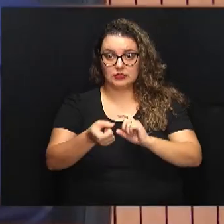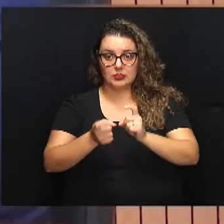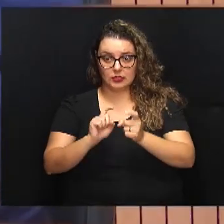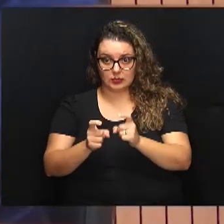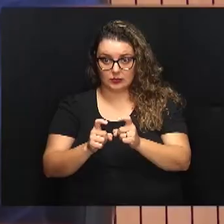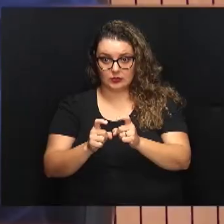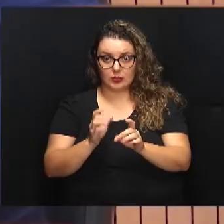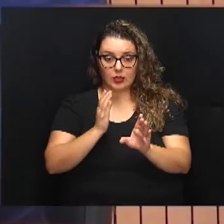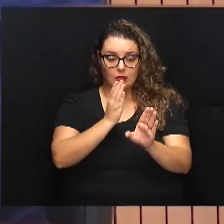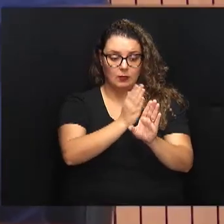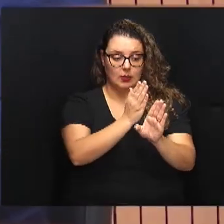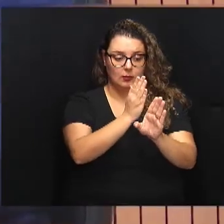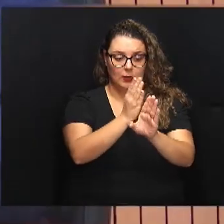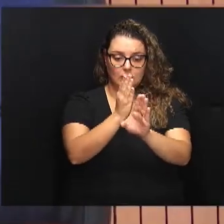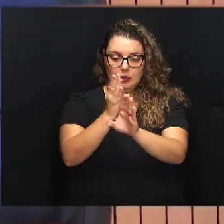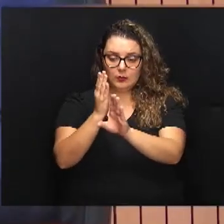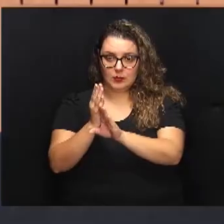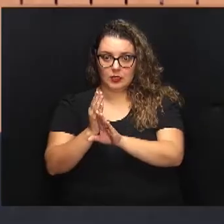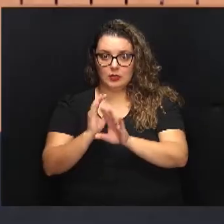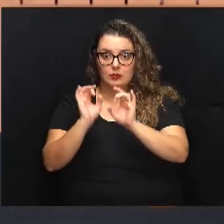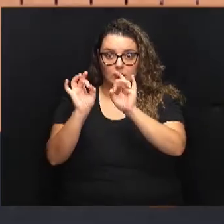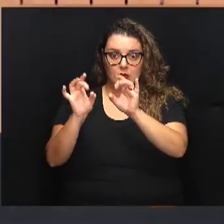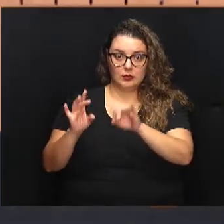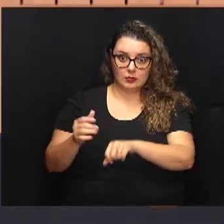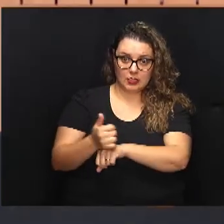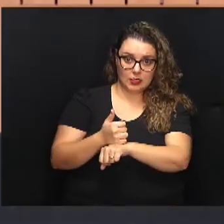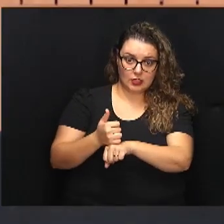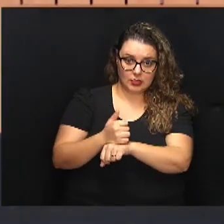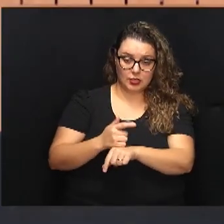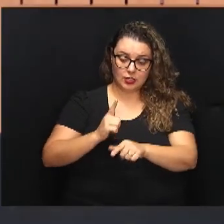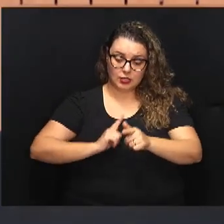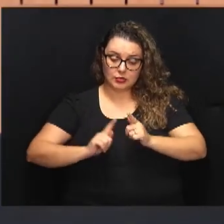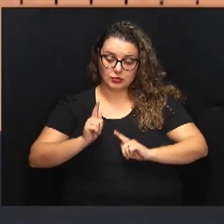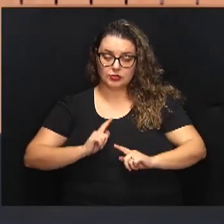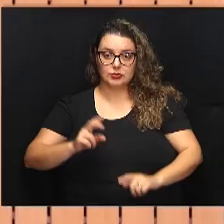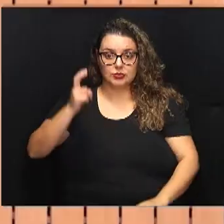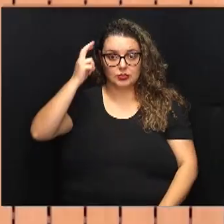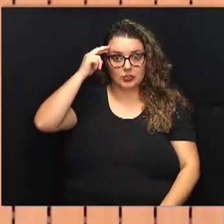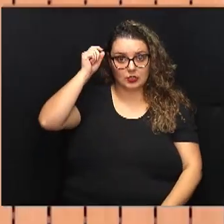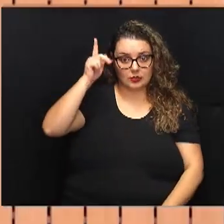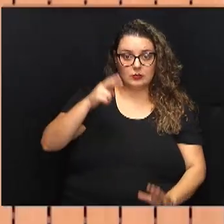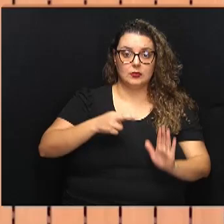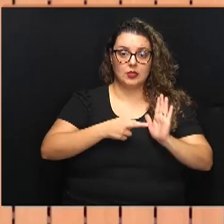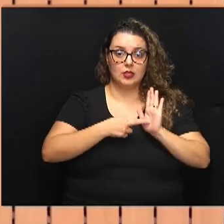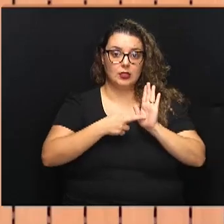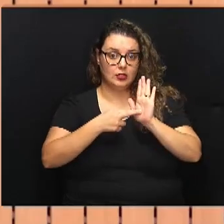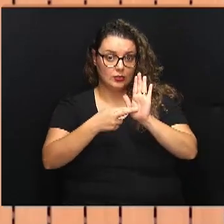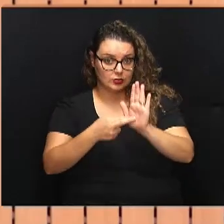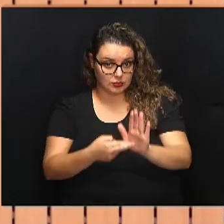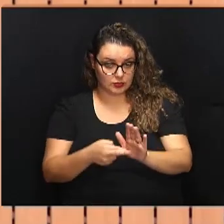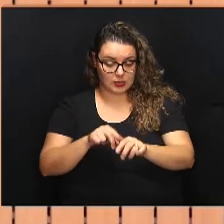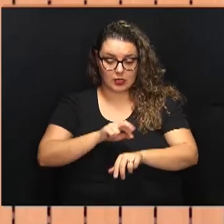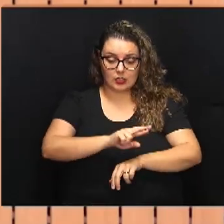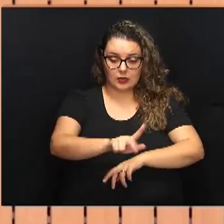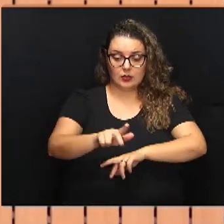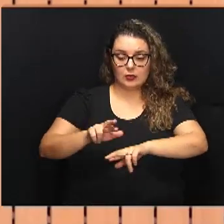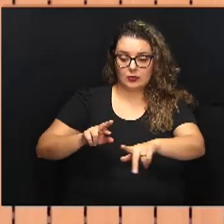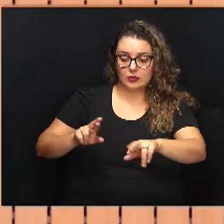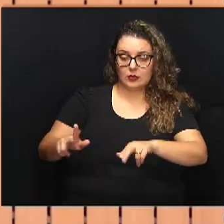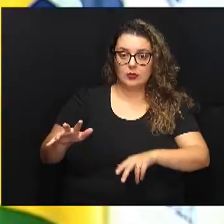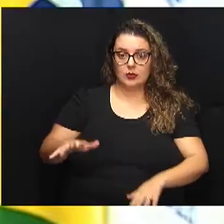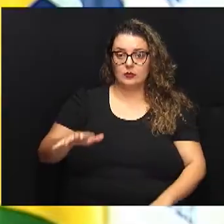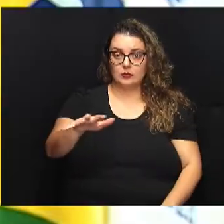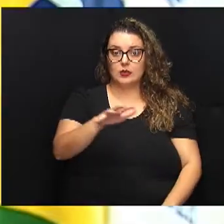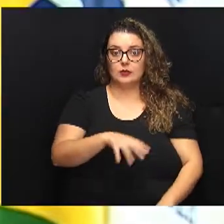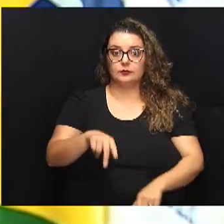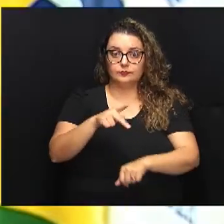Os encontros reuniram especialistas, gestores culturais e representantes de diferentes regiões do